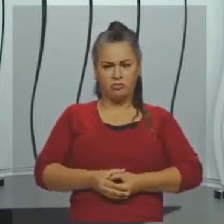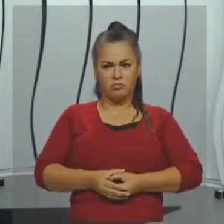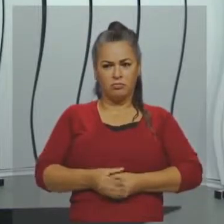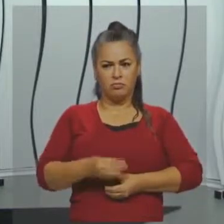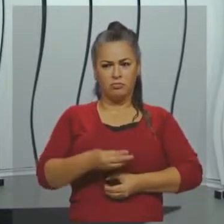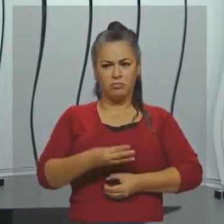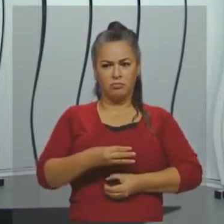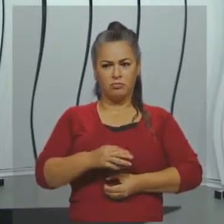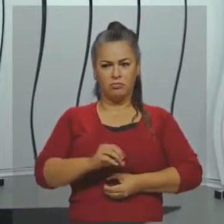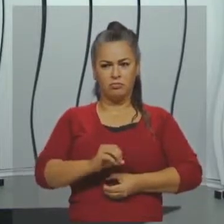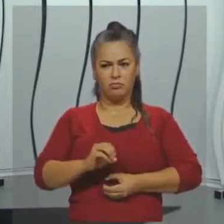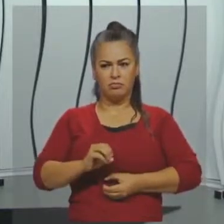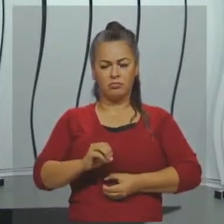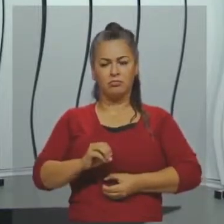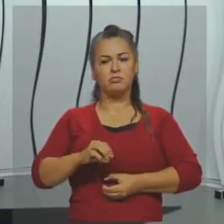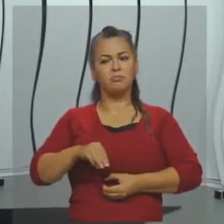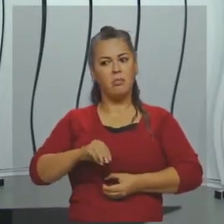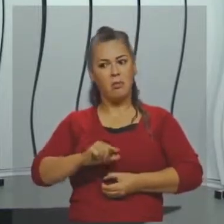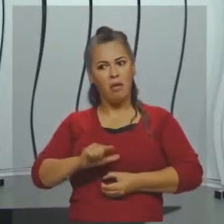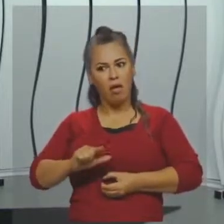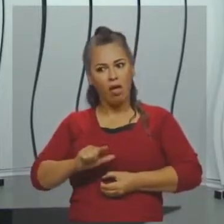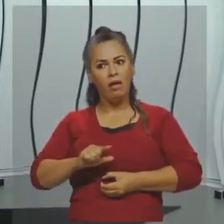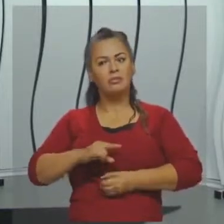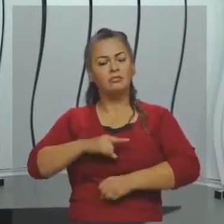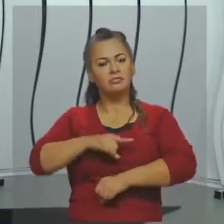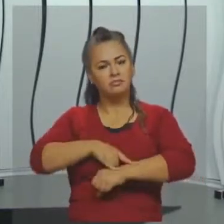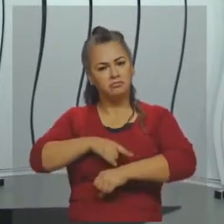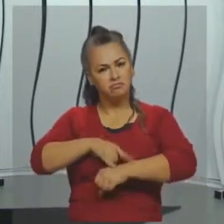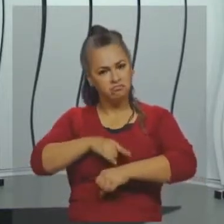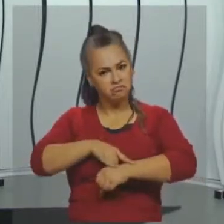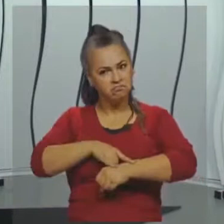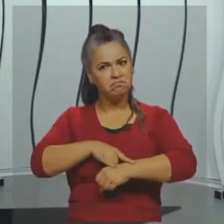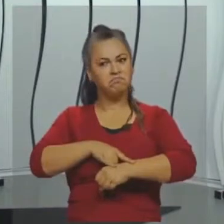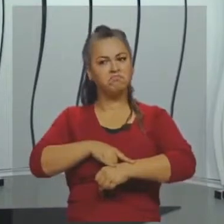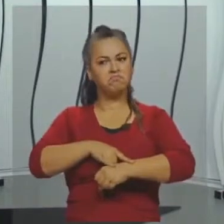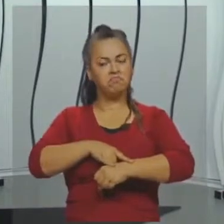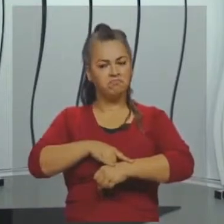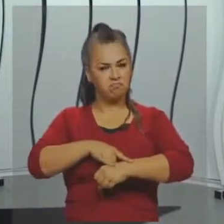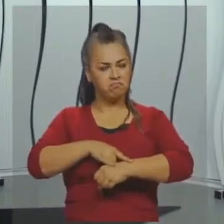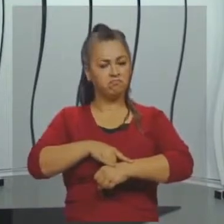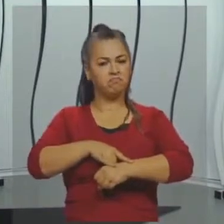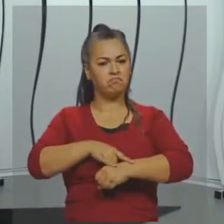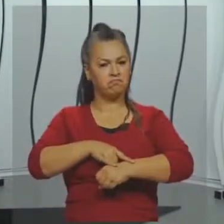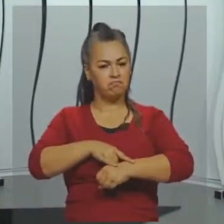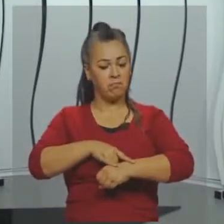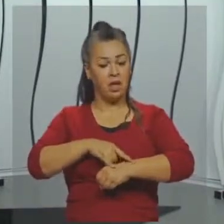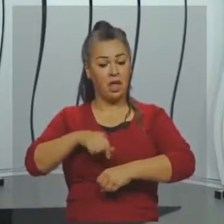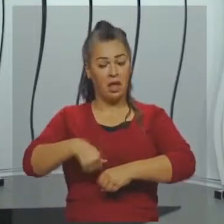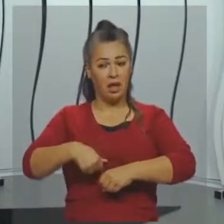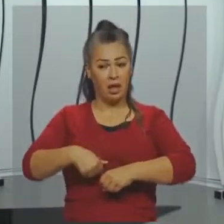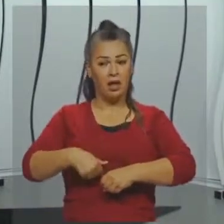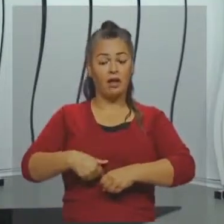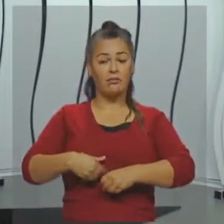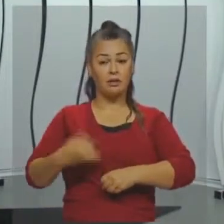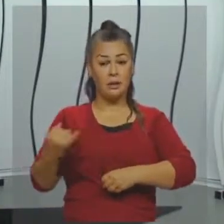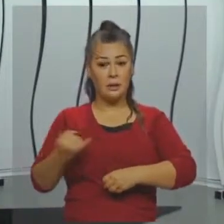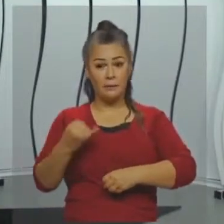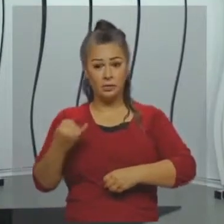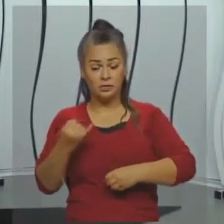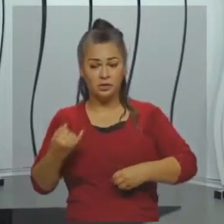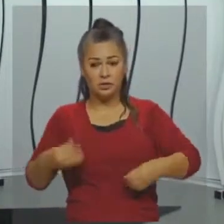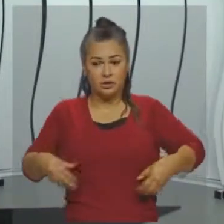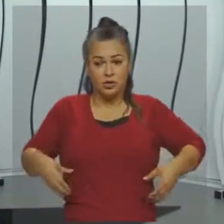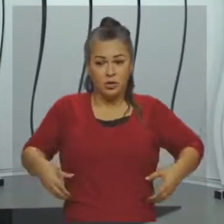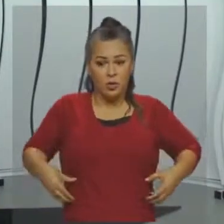ml de urina. Isso é muito importante, é um processo, o processo de filtração é muito importante, mas o processo